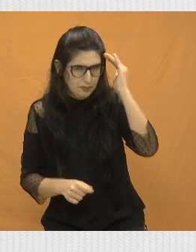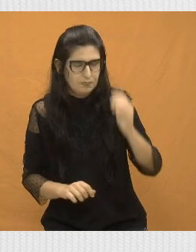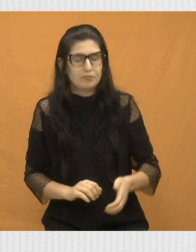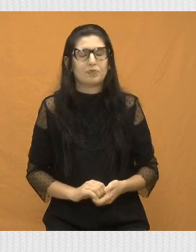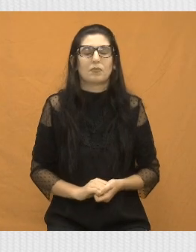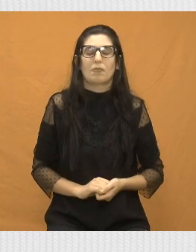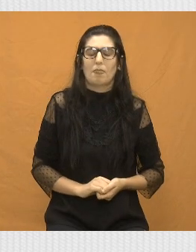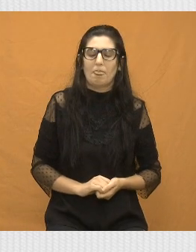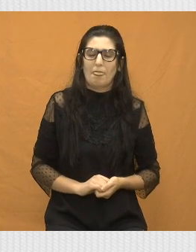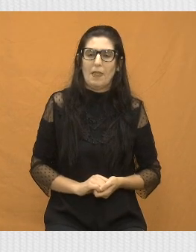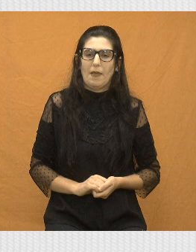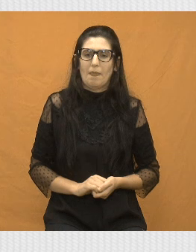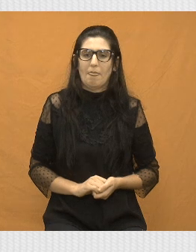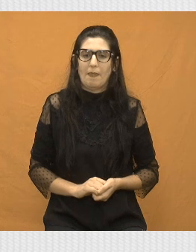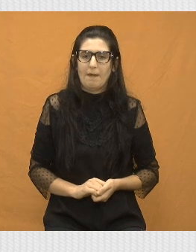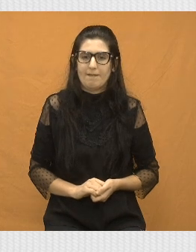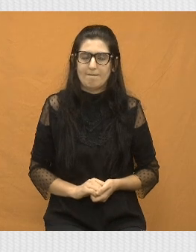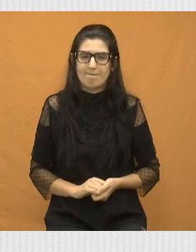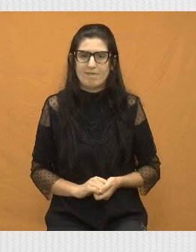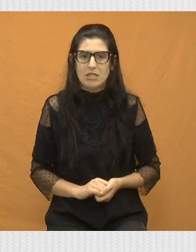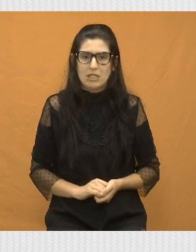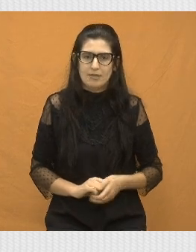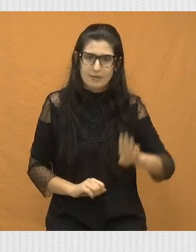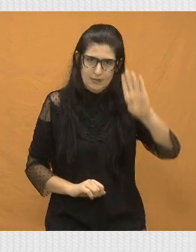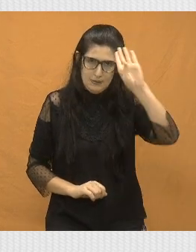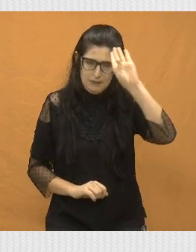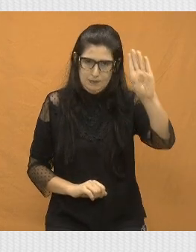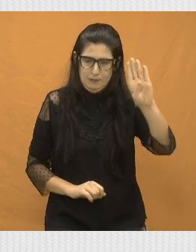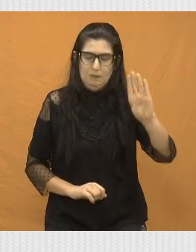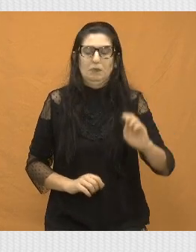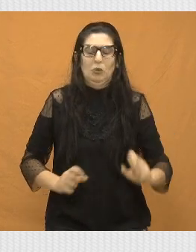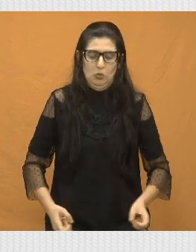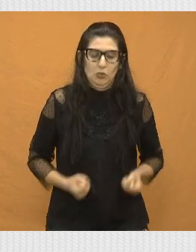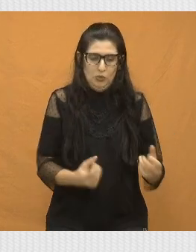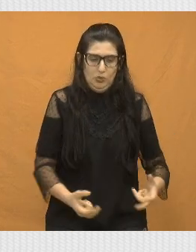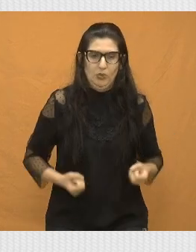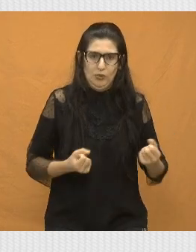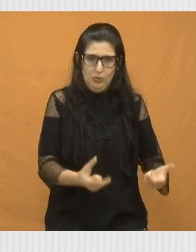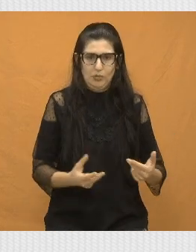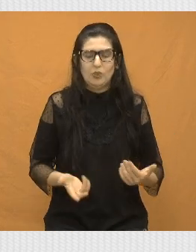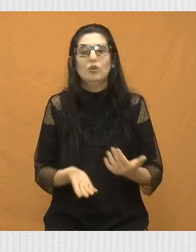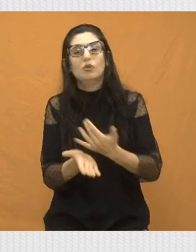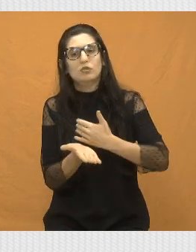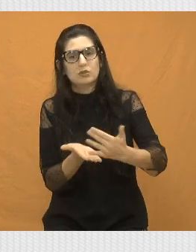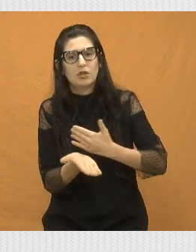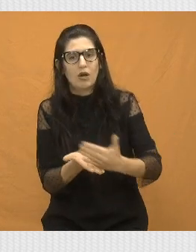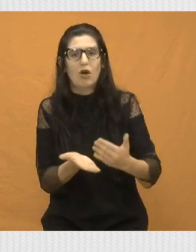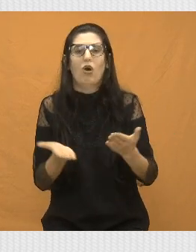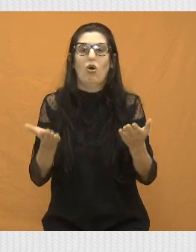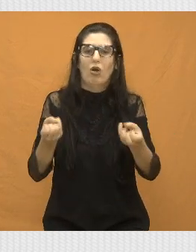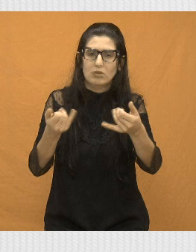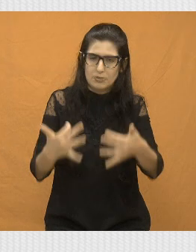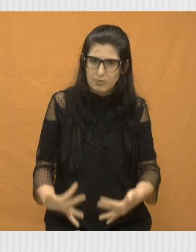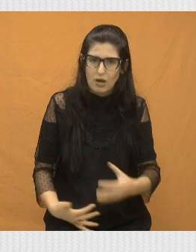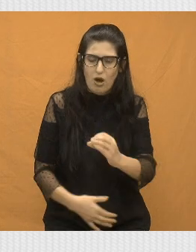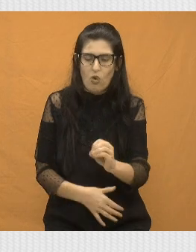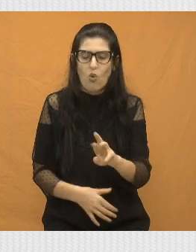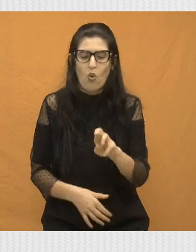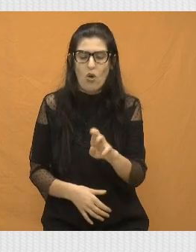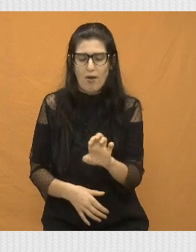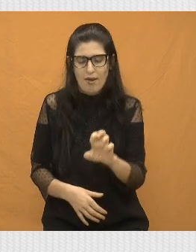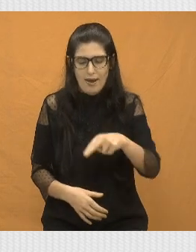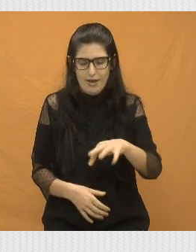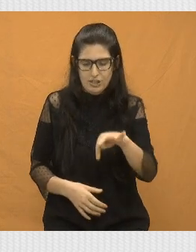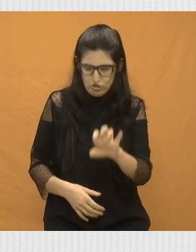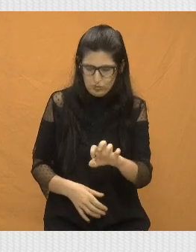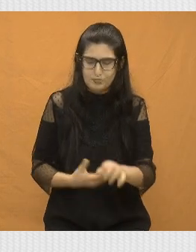Agora, depois de ter falado sobre as principais despesas, vamos agora começar a consolidar as despesas correntes.